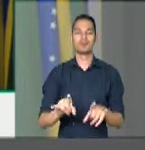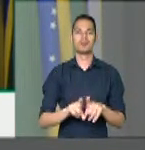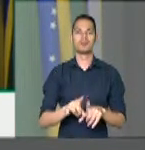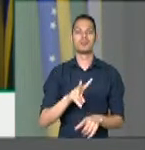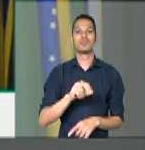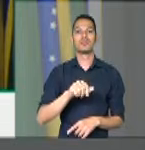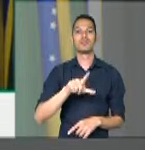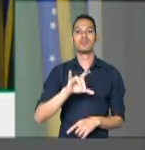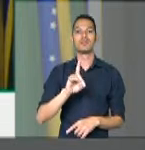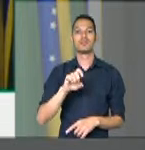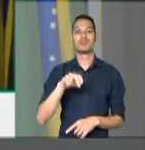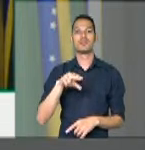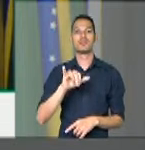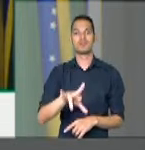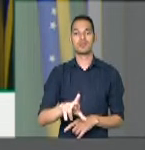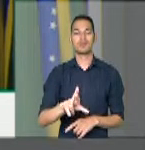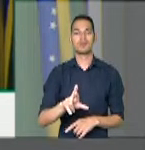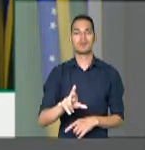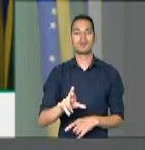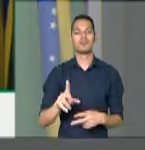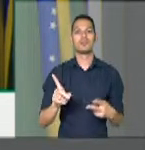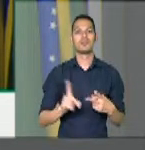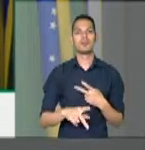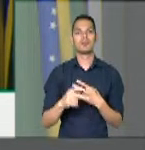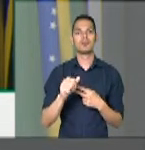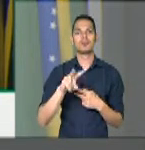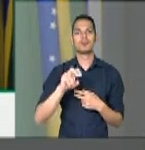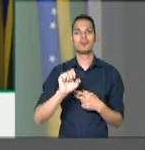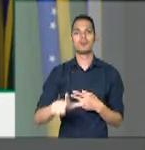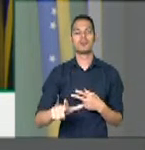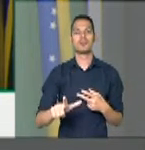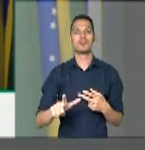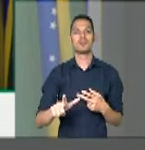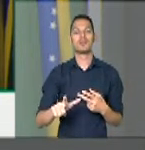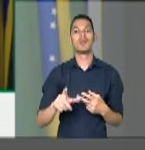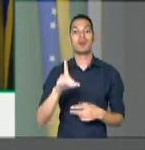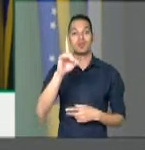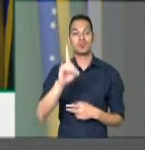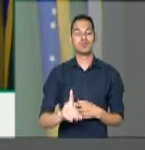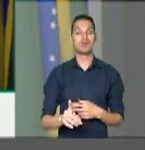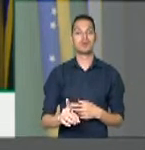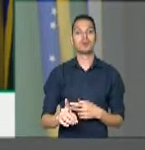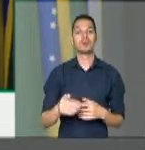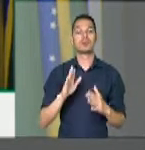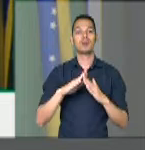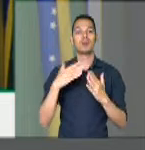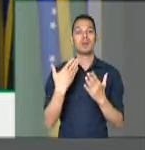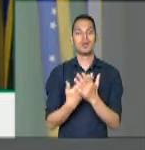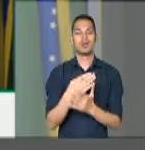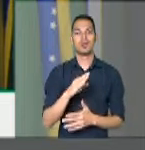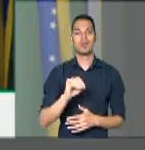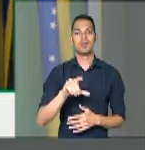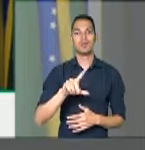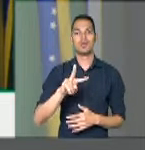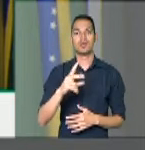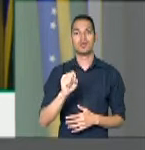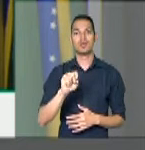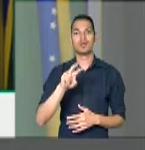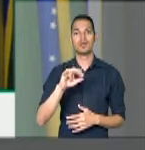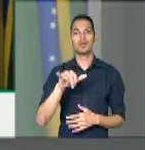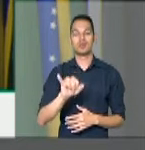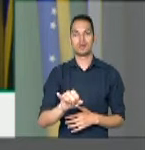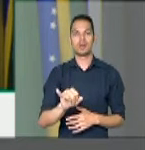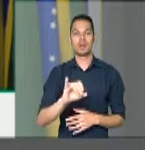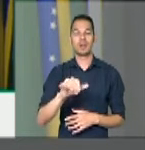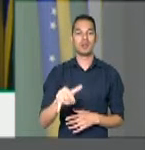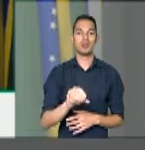Stegrich, bem como do bailarino Pavel Kazarian, que é o diretor da Escola Bolshoi em Joinville, e a todos os